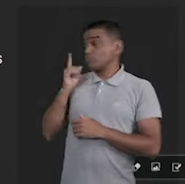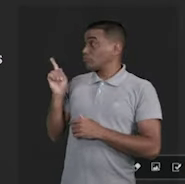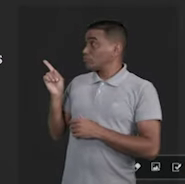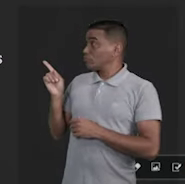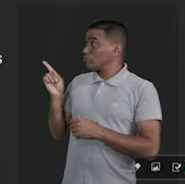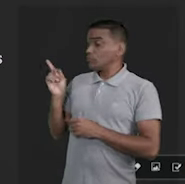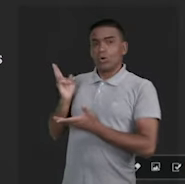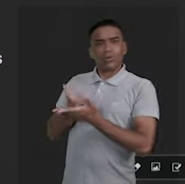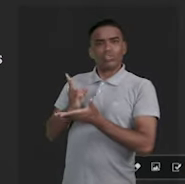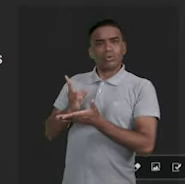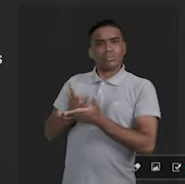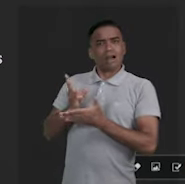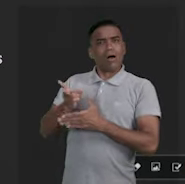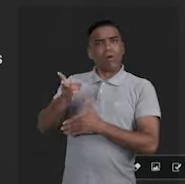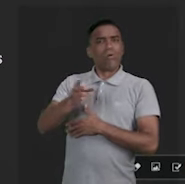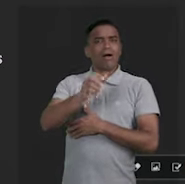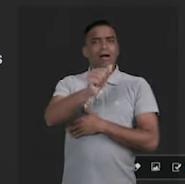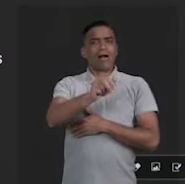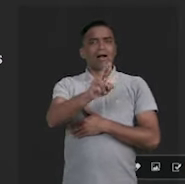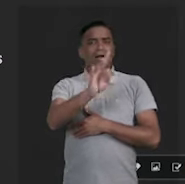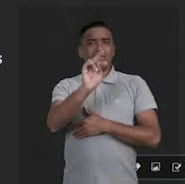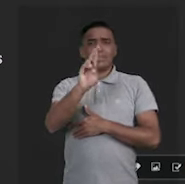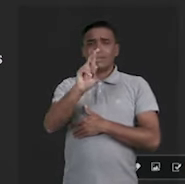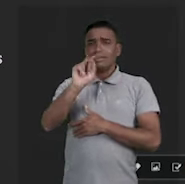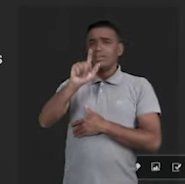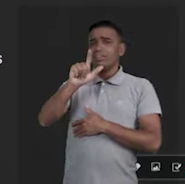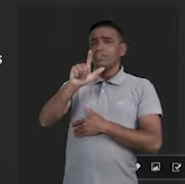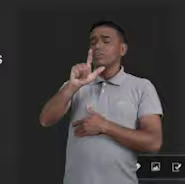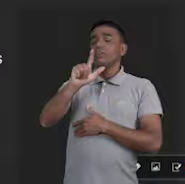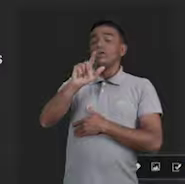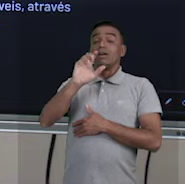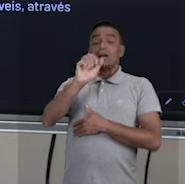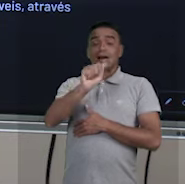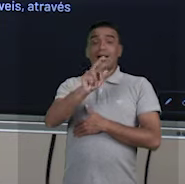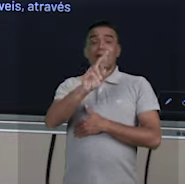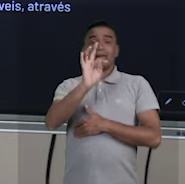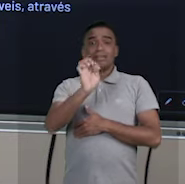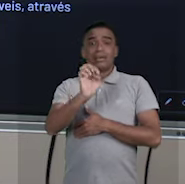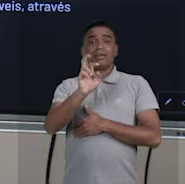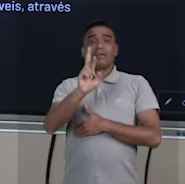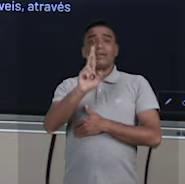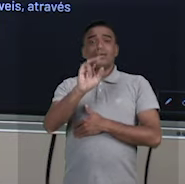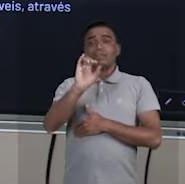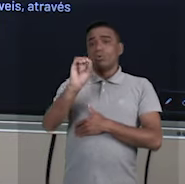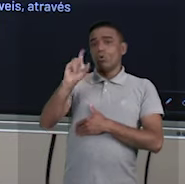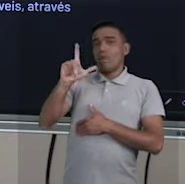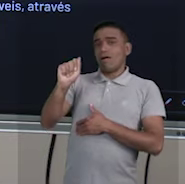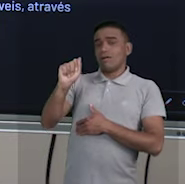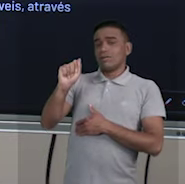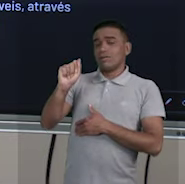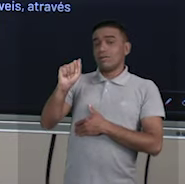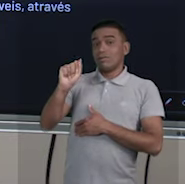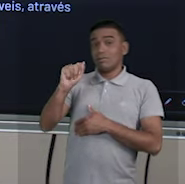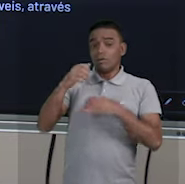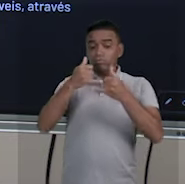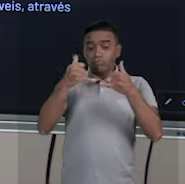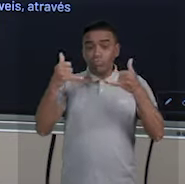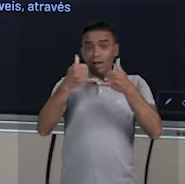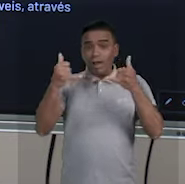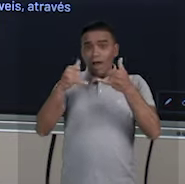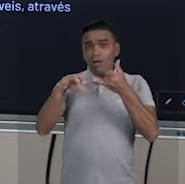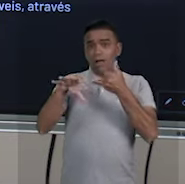continuação aqui de arteríola. Na etapa 2, né, os capilares vão fazer, então, a